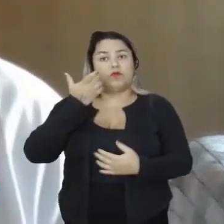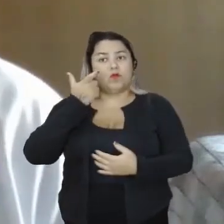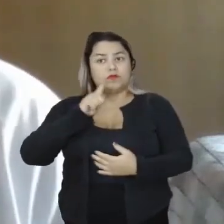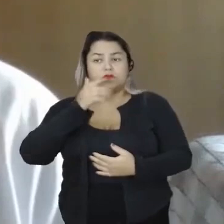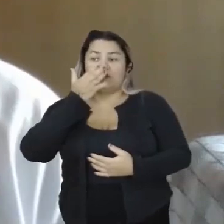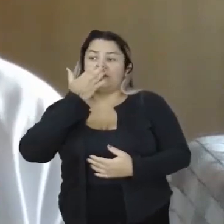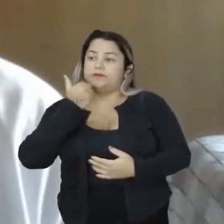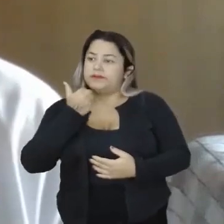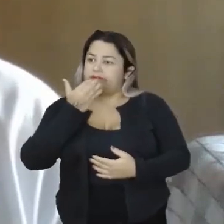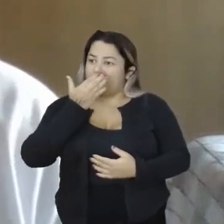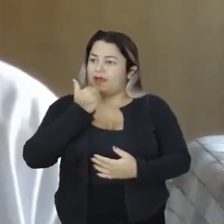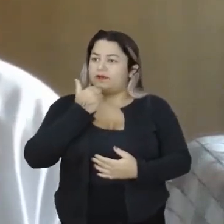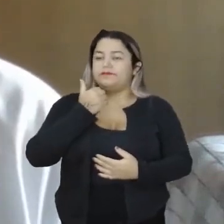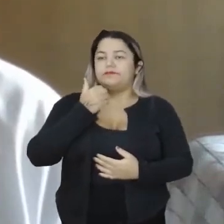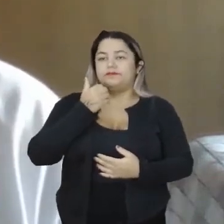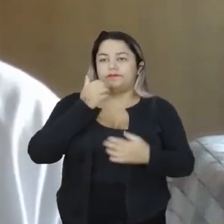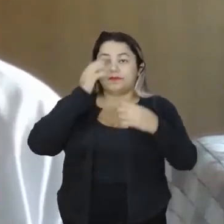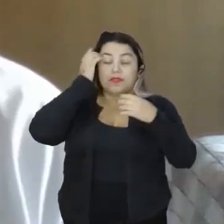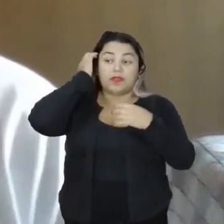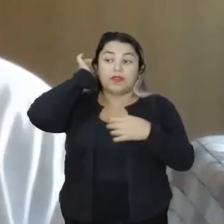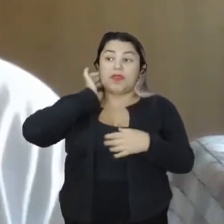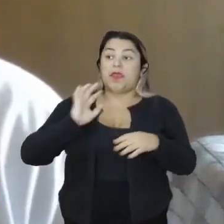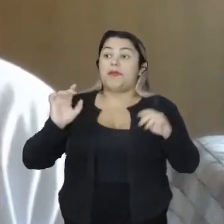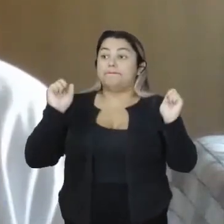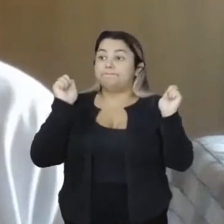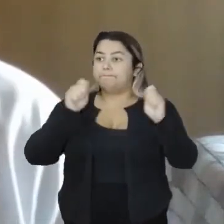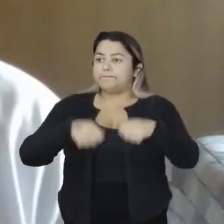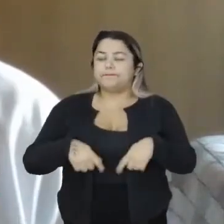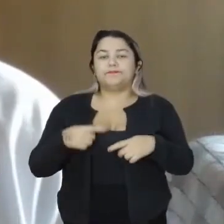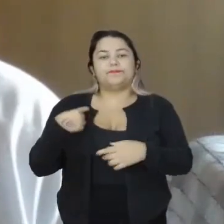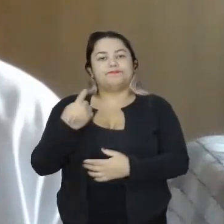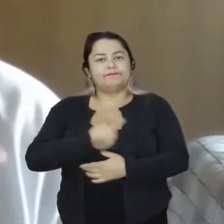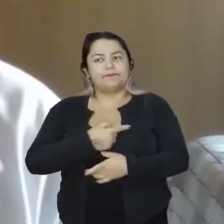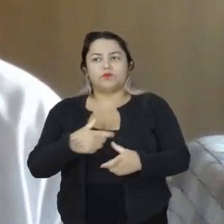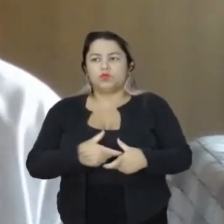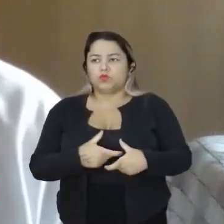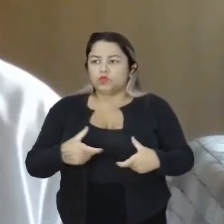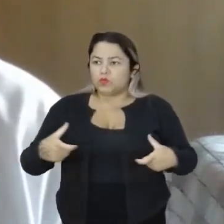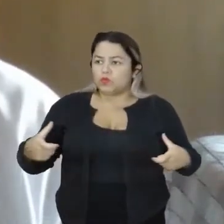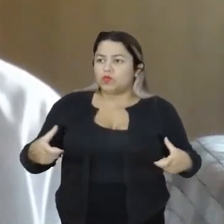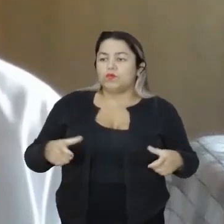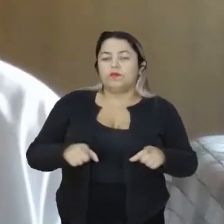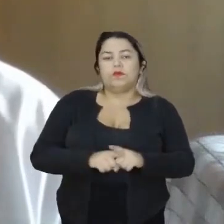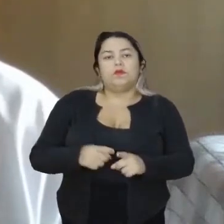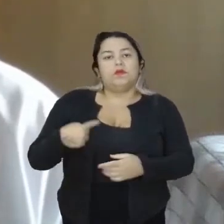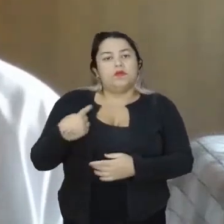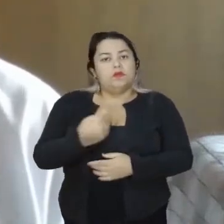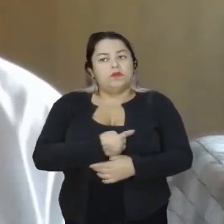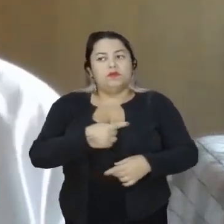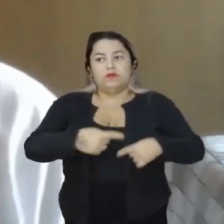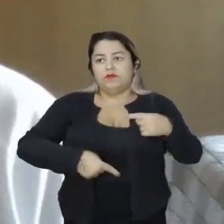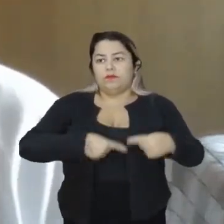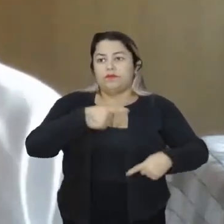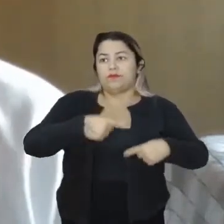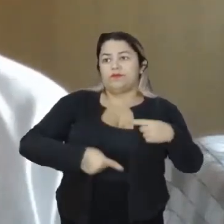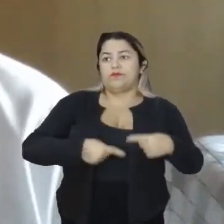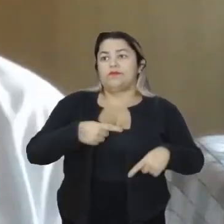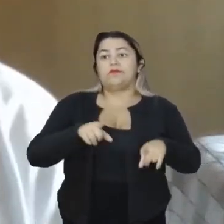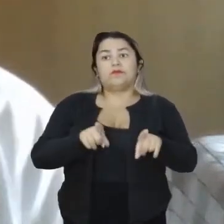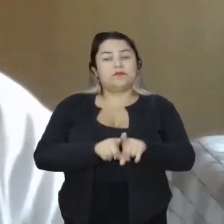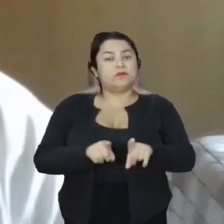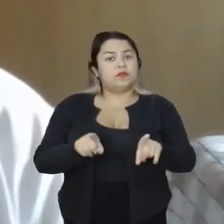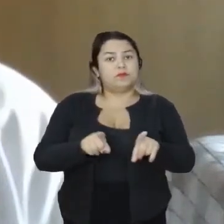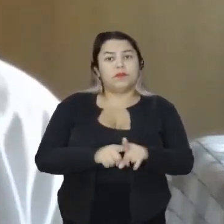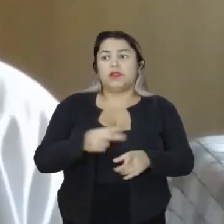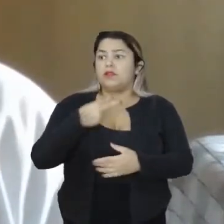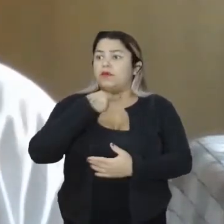alimentar, mas é necessário que a gente amplifique e muito as nossas políticas. E essas políticas, elas